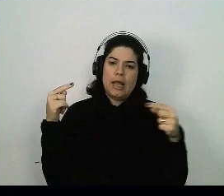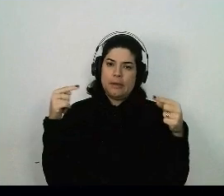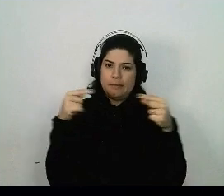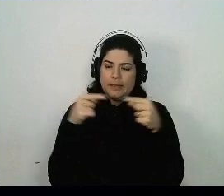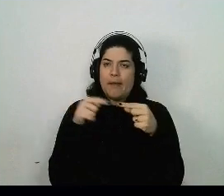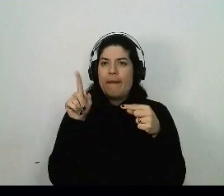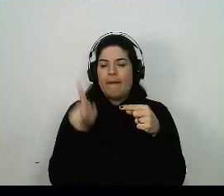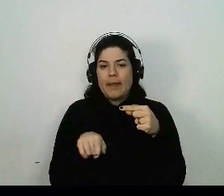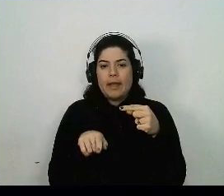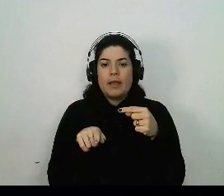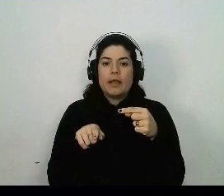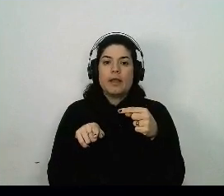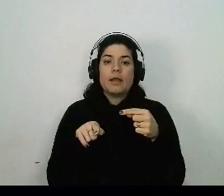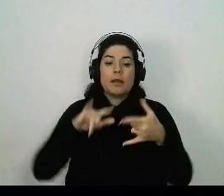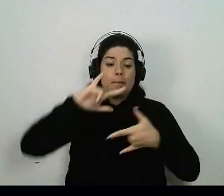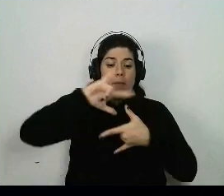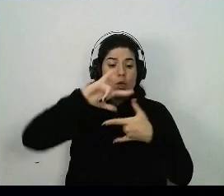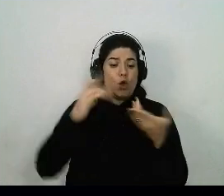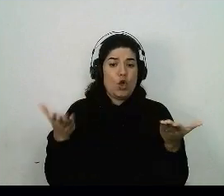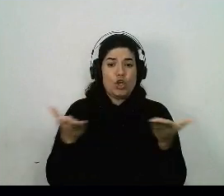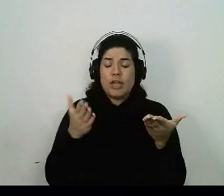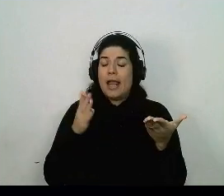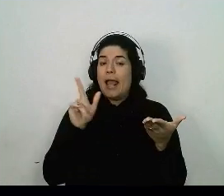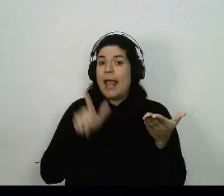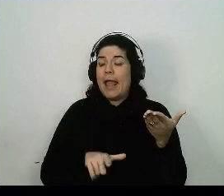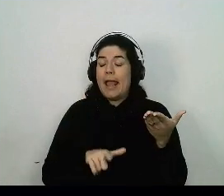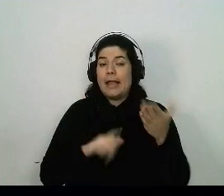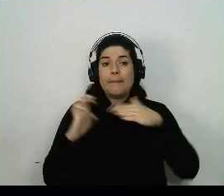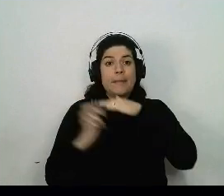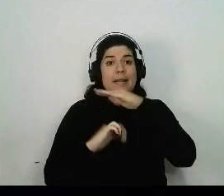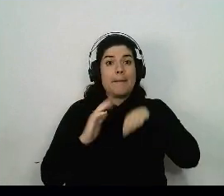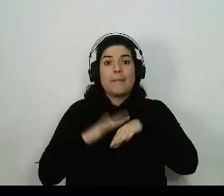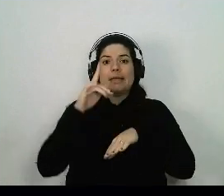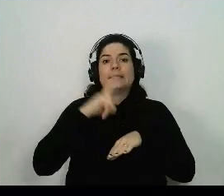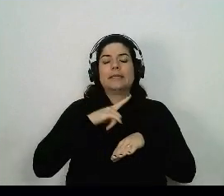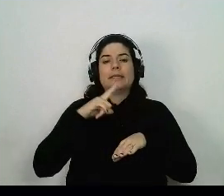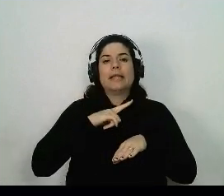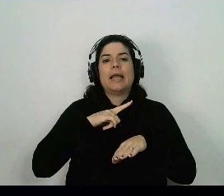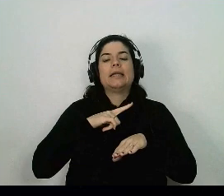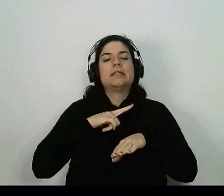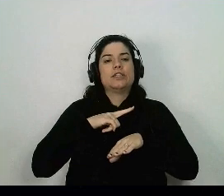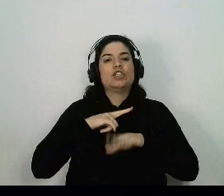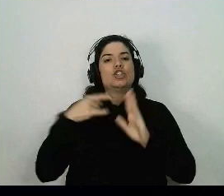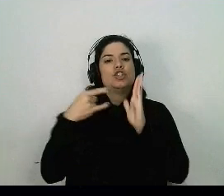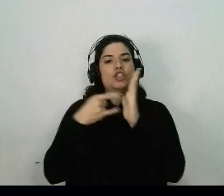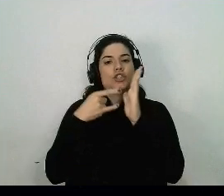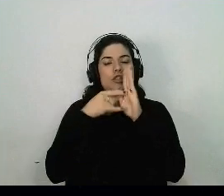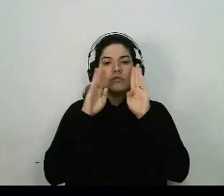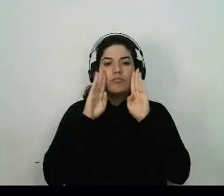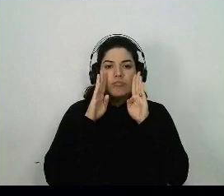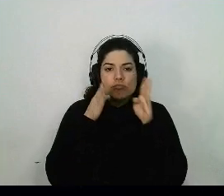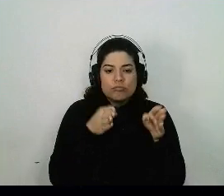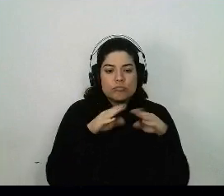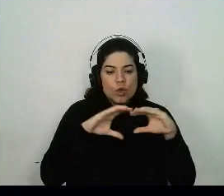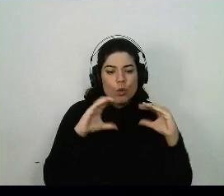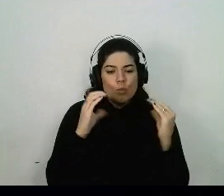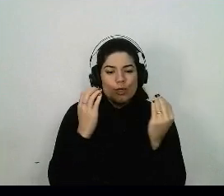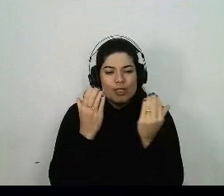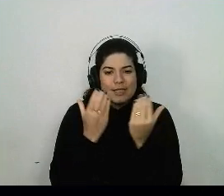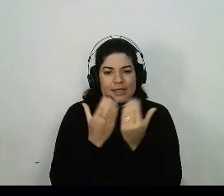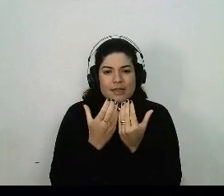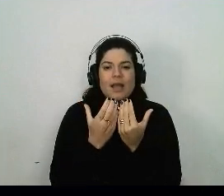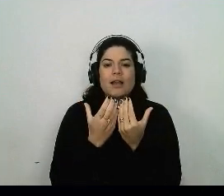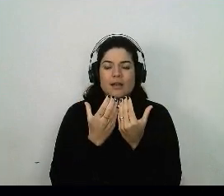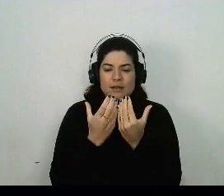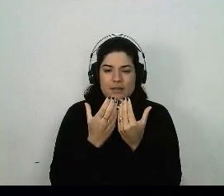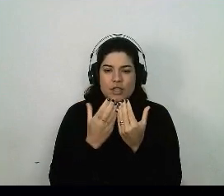a Microsoft hoje é uma das empresas que mais tem desenvolvedores dedicados ao open source, à comunidade, em projetos da comunidade, entre